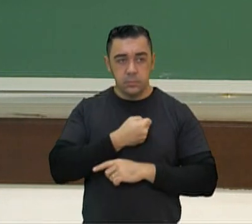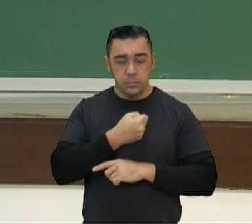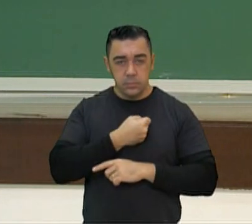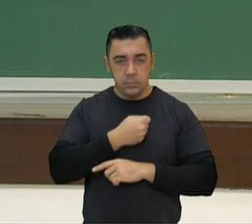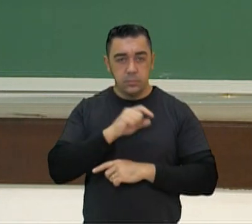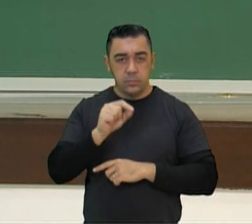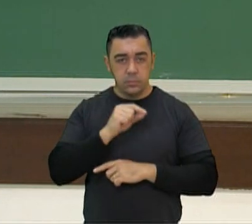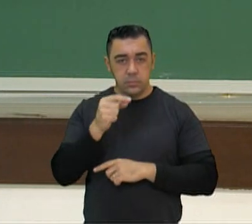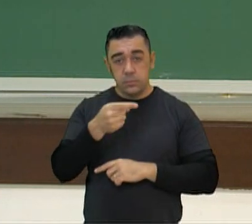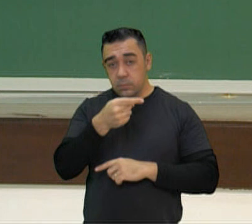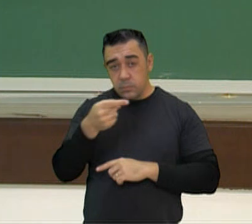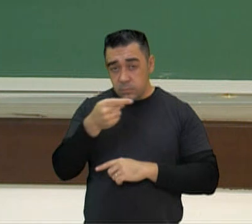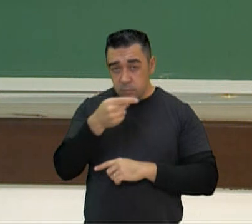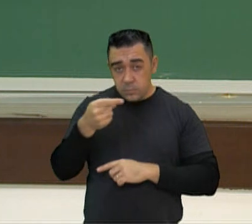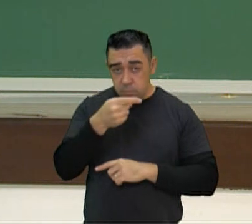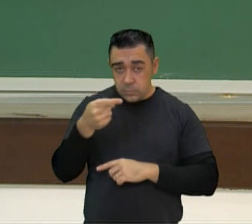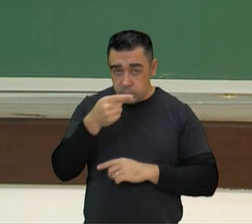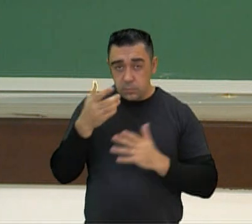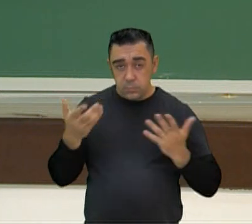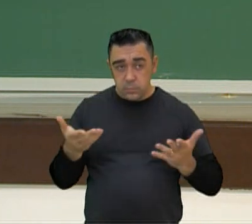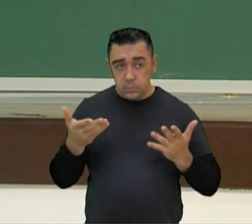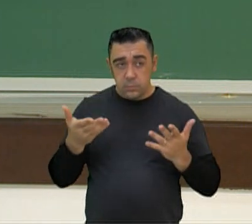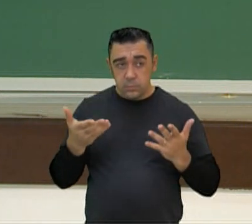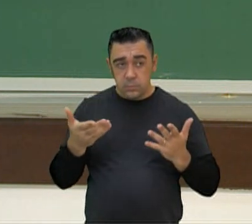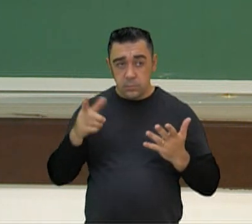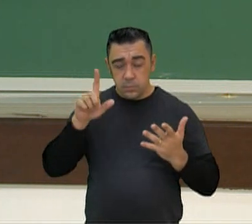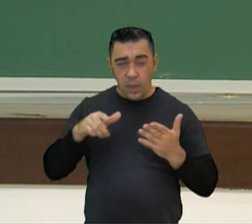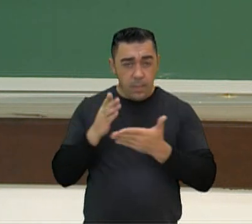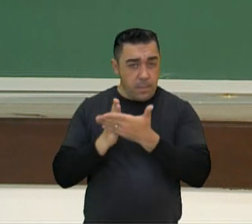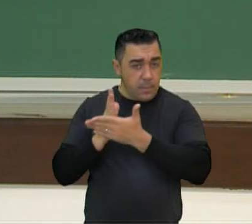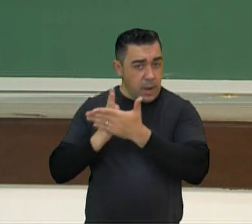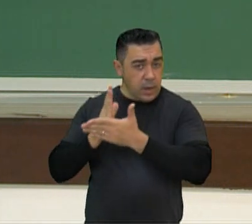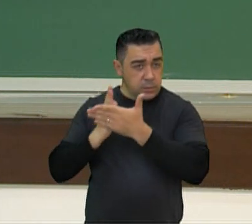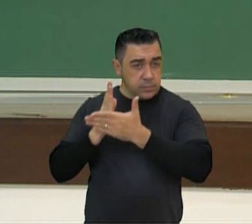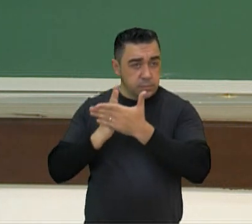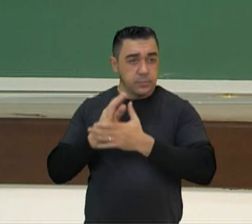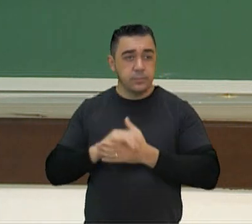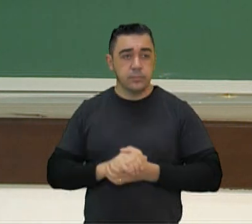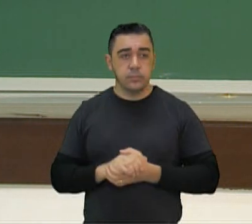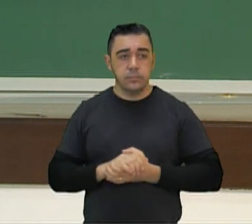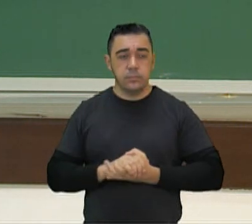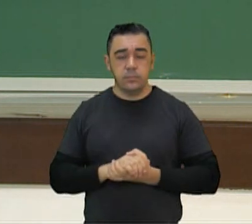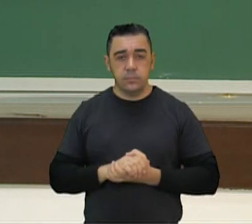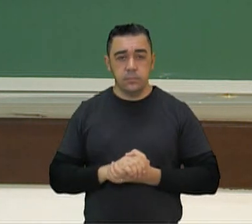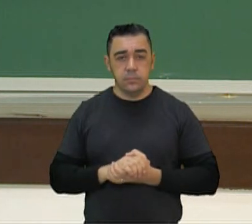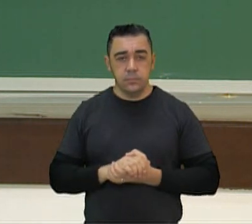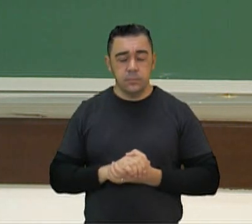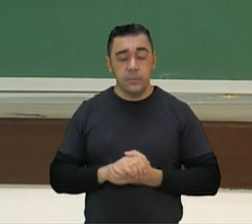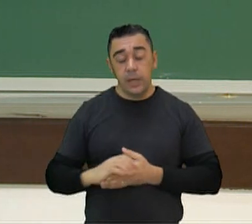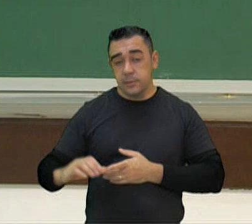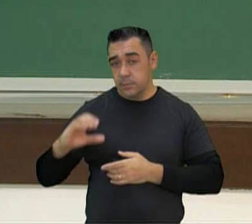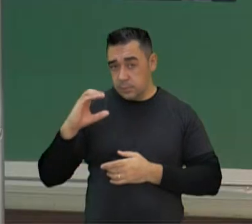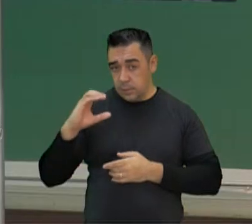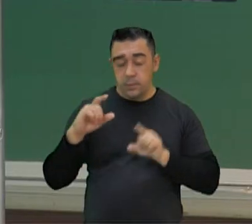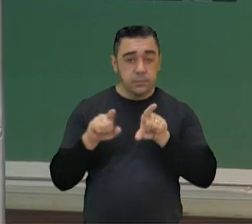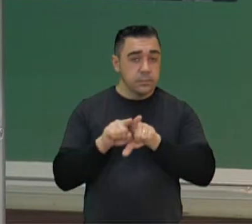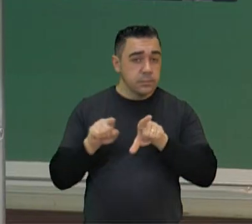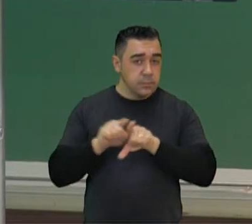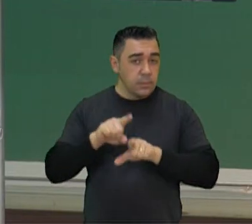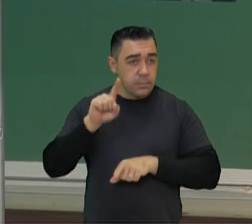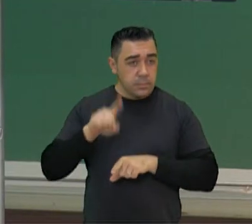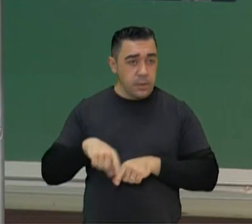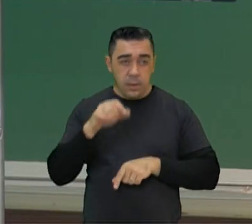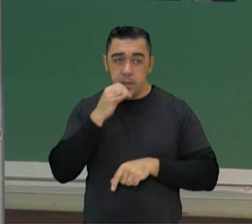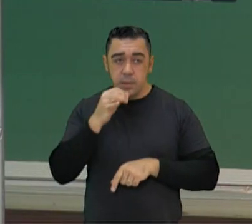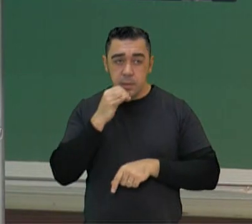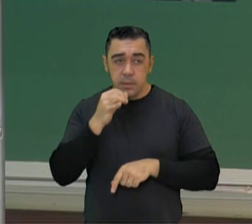negativo, porém, ele é uma parte, uma decimal. A letra C também é um decimal.